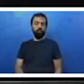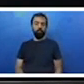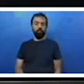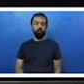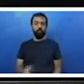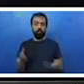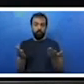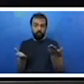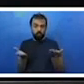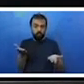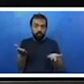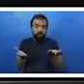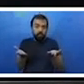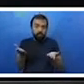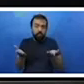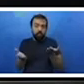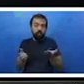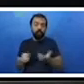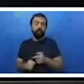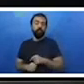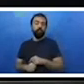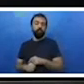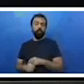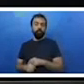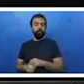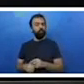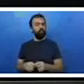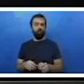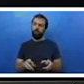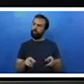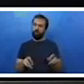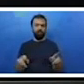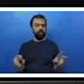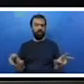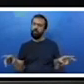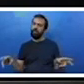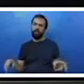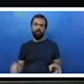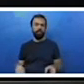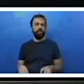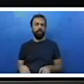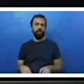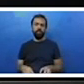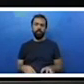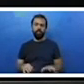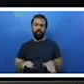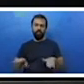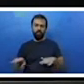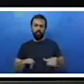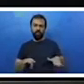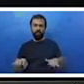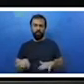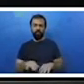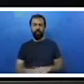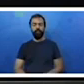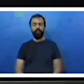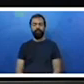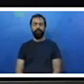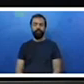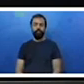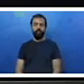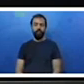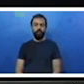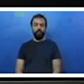equilíbrio, né, que nós falamos lá no primeiro slide, que ele está presente em todas as atividades que nós fazemos, mas no parkour ele tem uma constância muito grande.